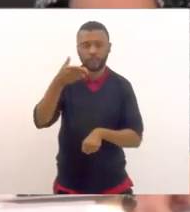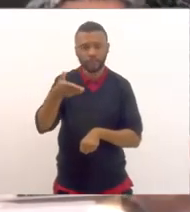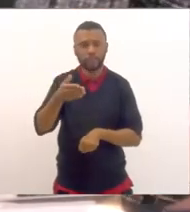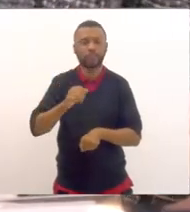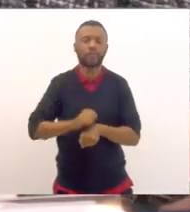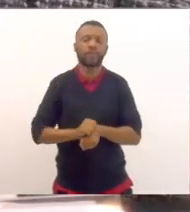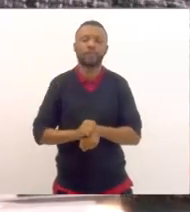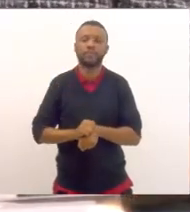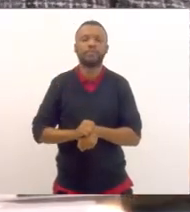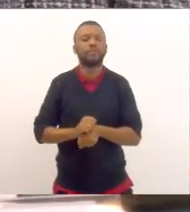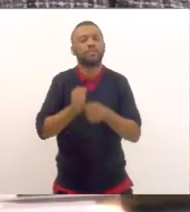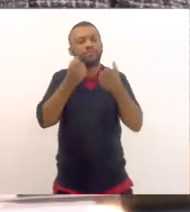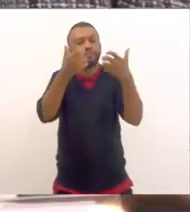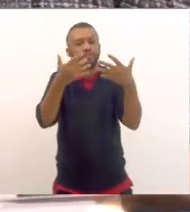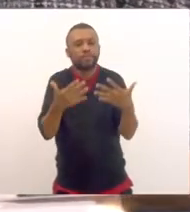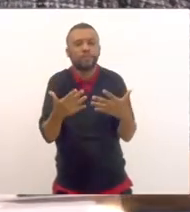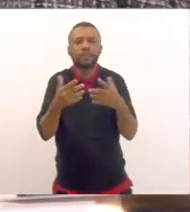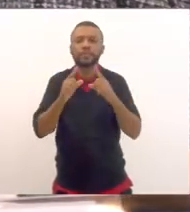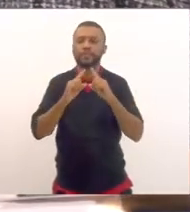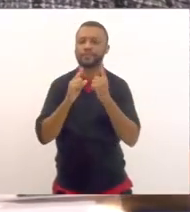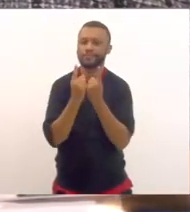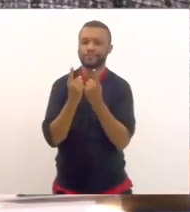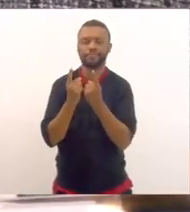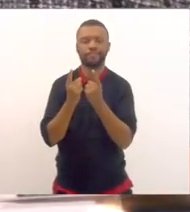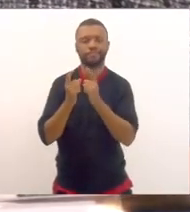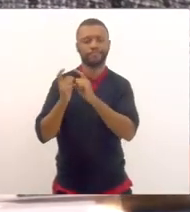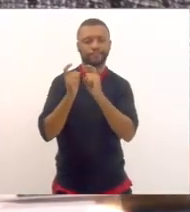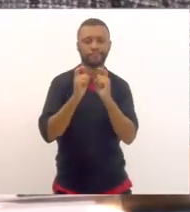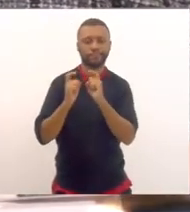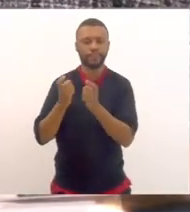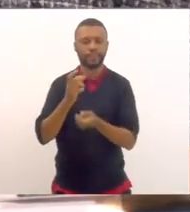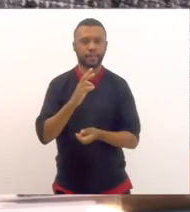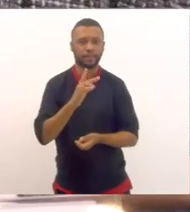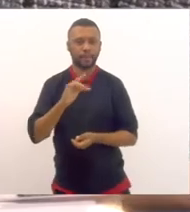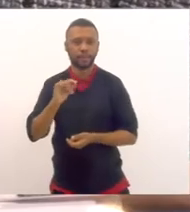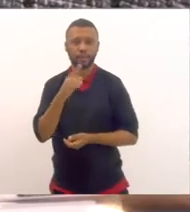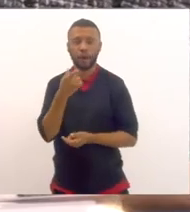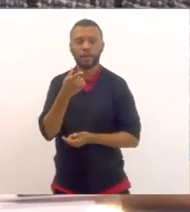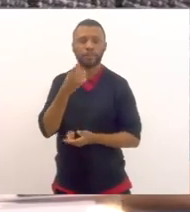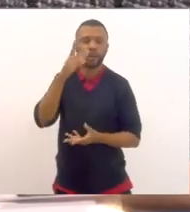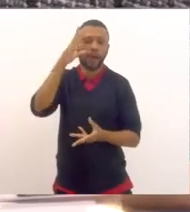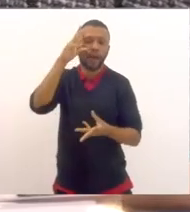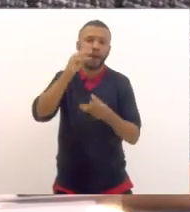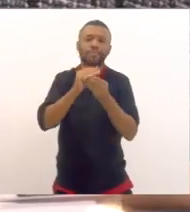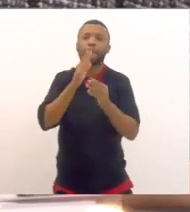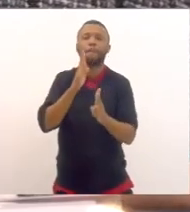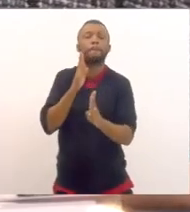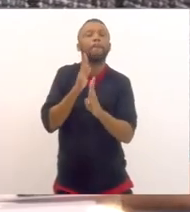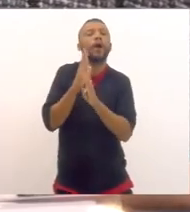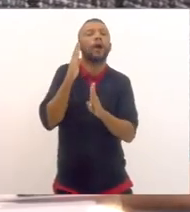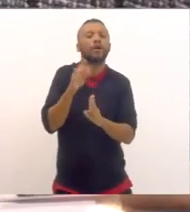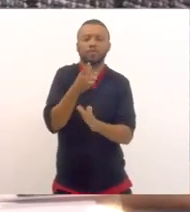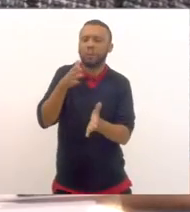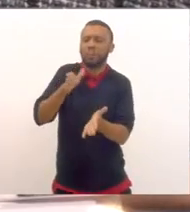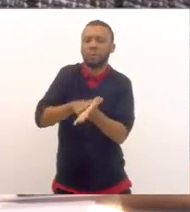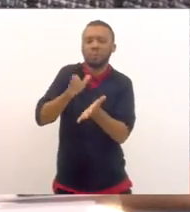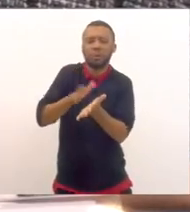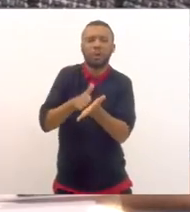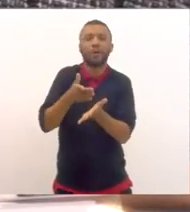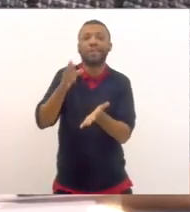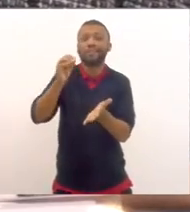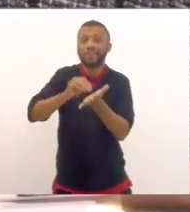e colocou aqui nessa CPI o que a gente evidentemente identificou aí tem cobrado o